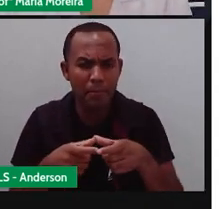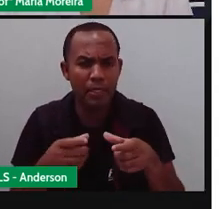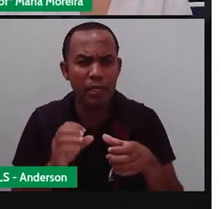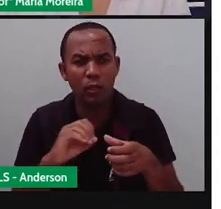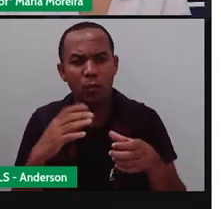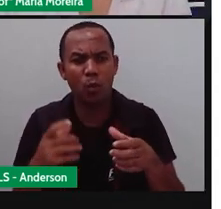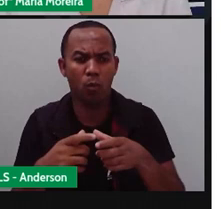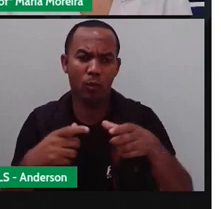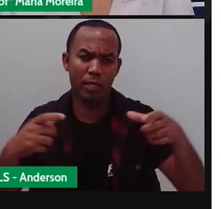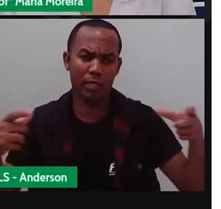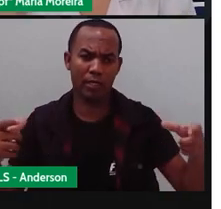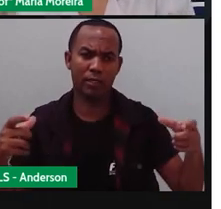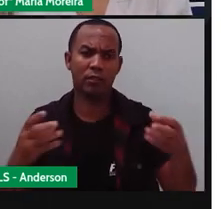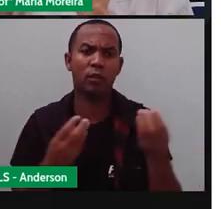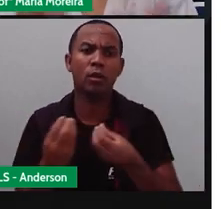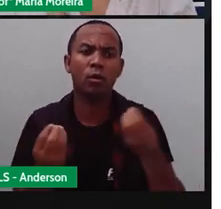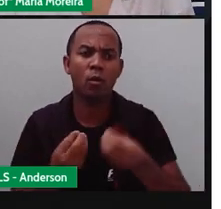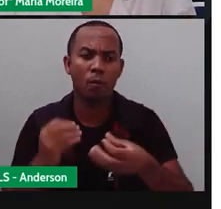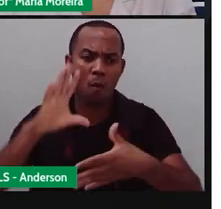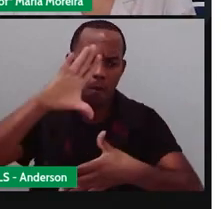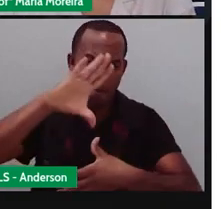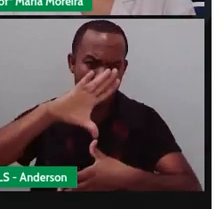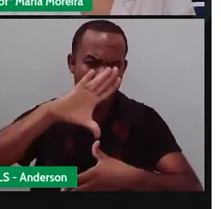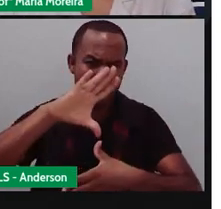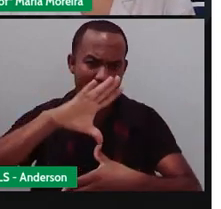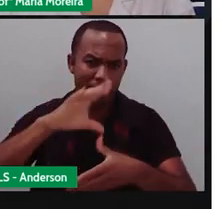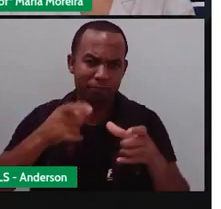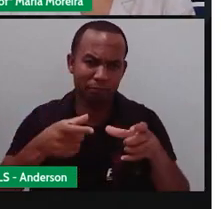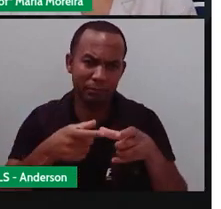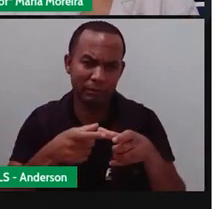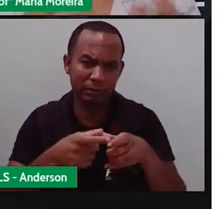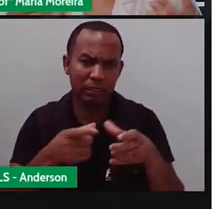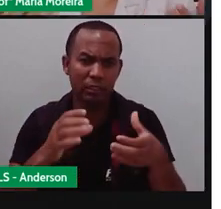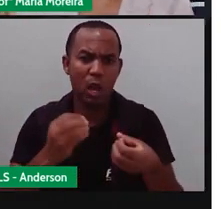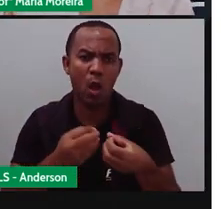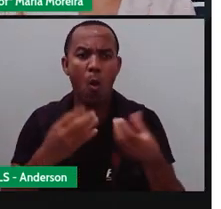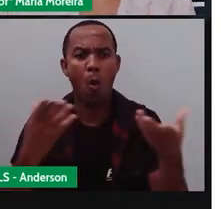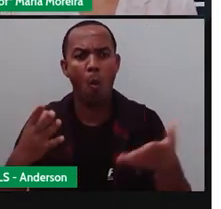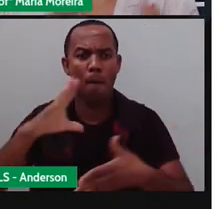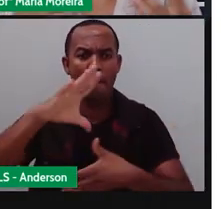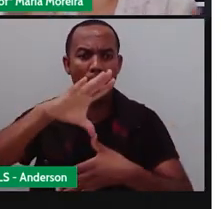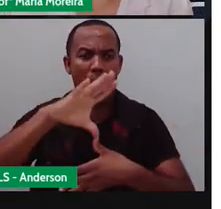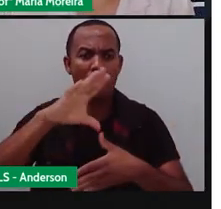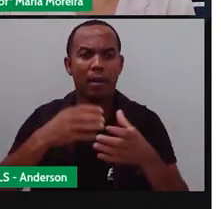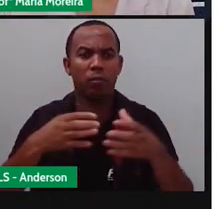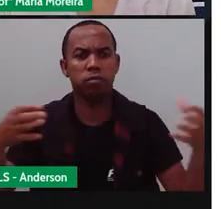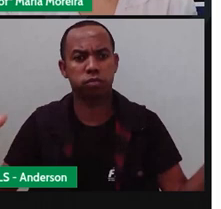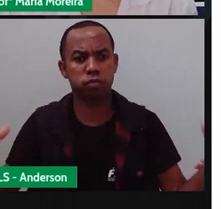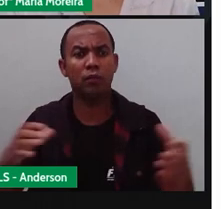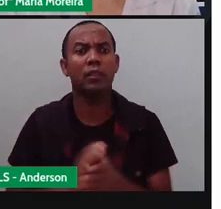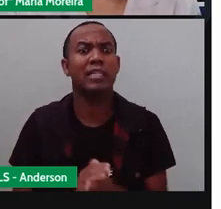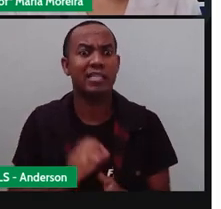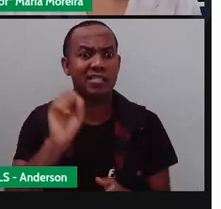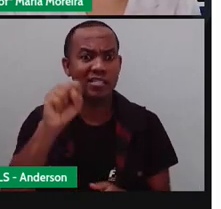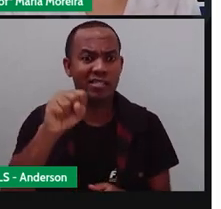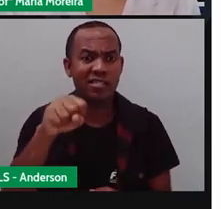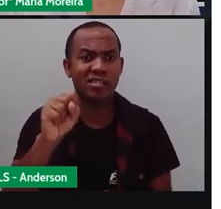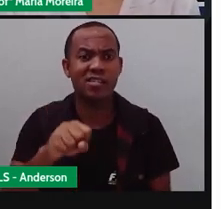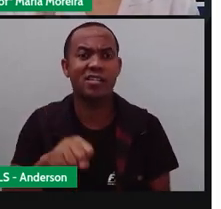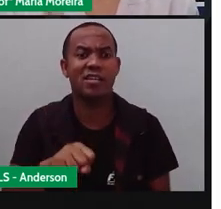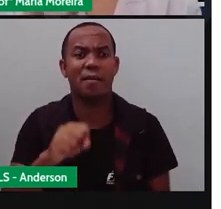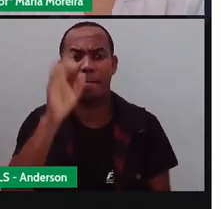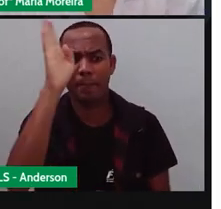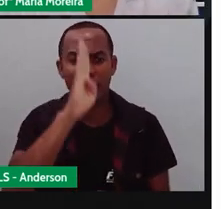extensão territorial do Brasil ela é grande ou é pequena ela é enorme ela é grande e por isso